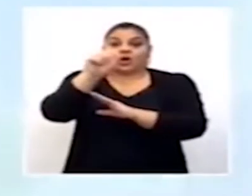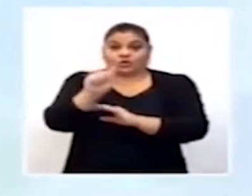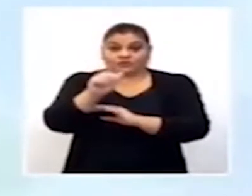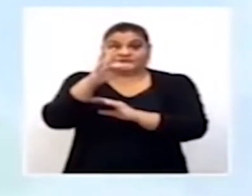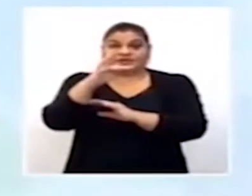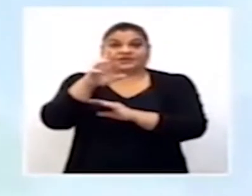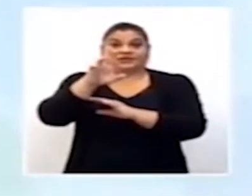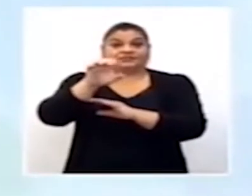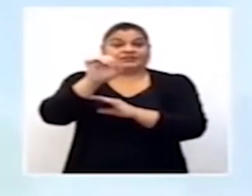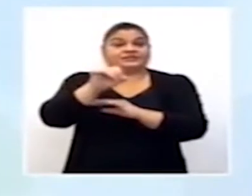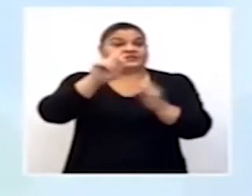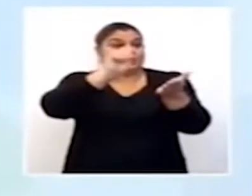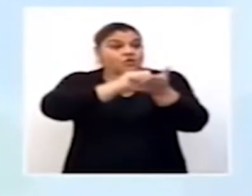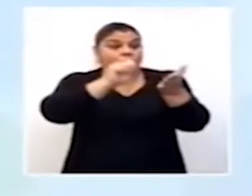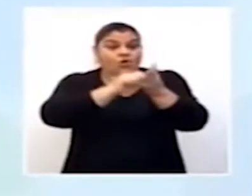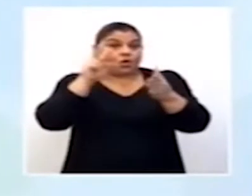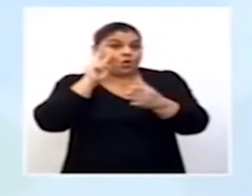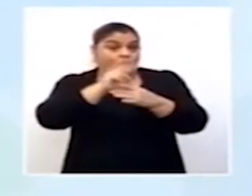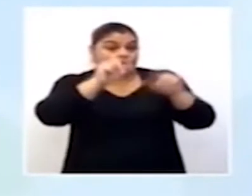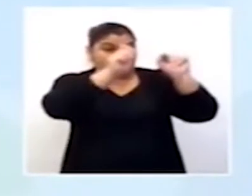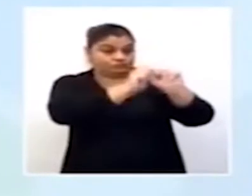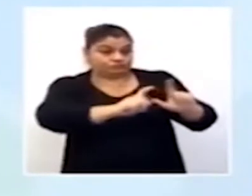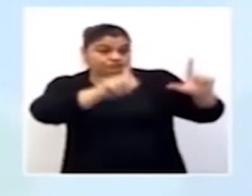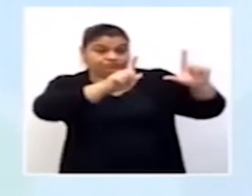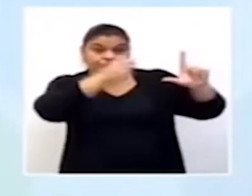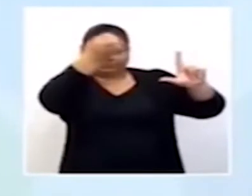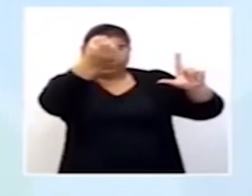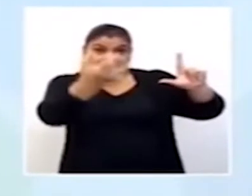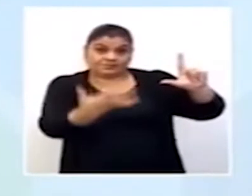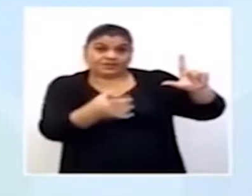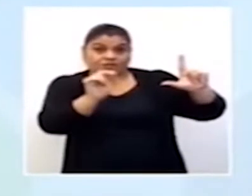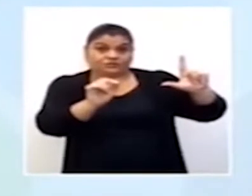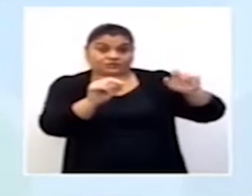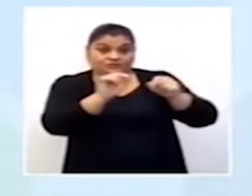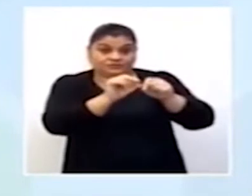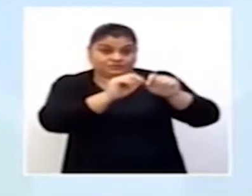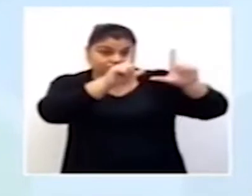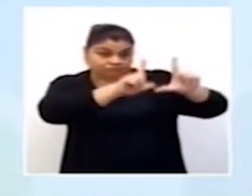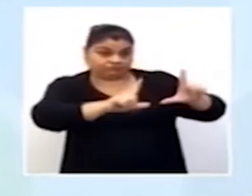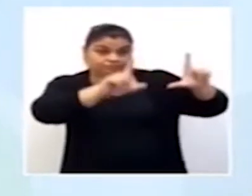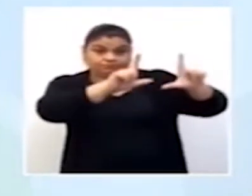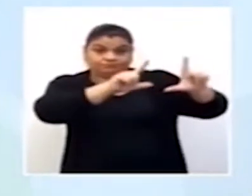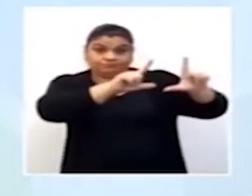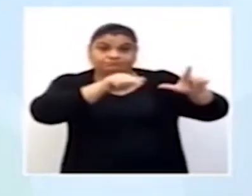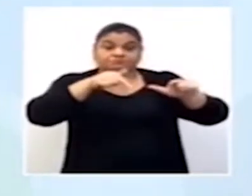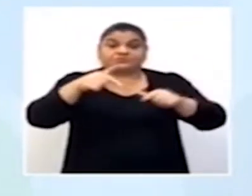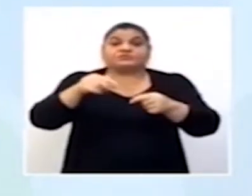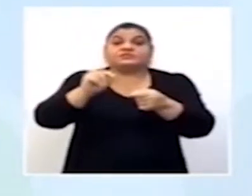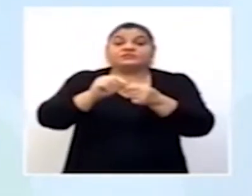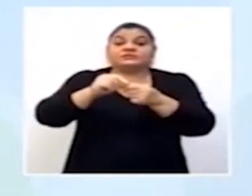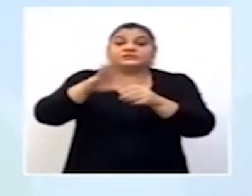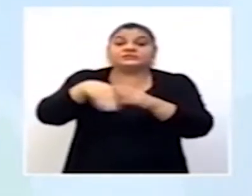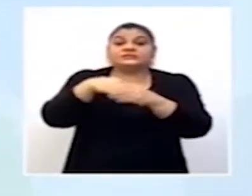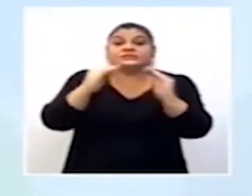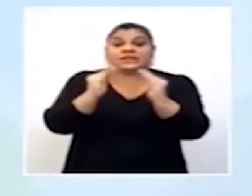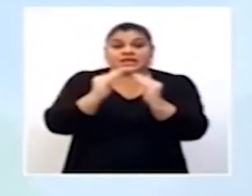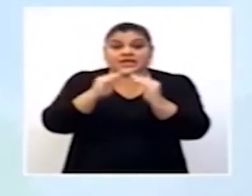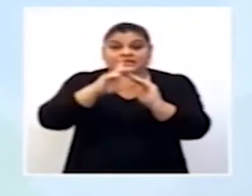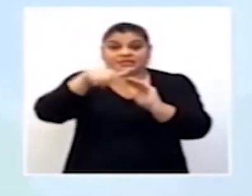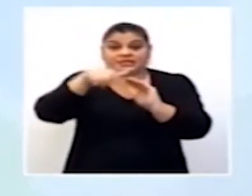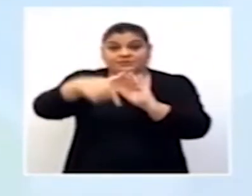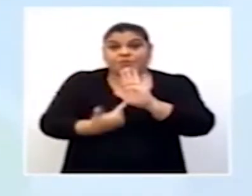Tá bom eu escrever Norma padrão da língua tá bom fica aí como uma tarefinha para vocês